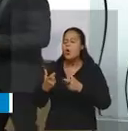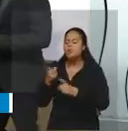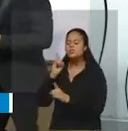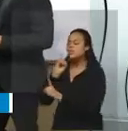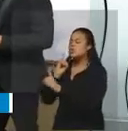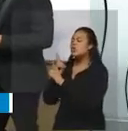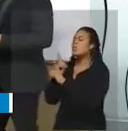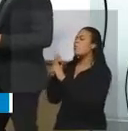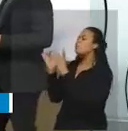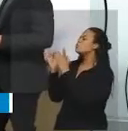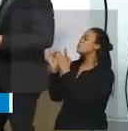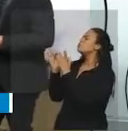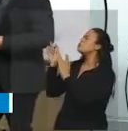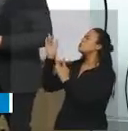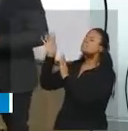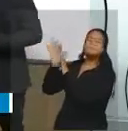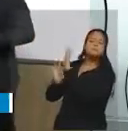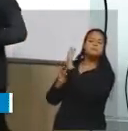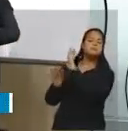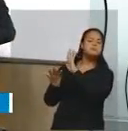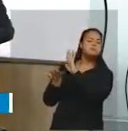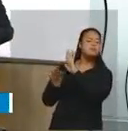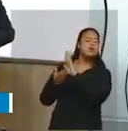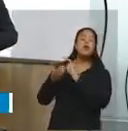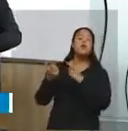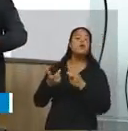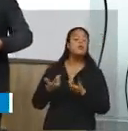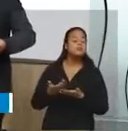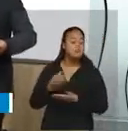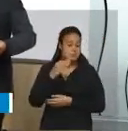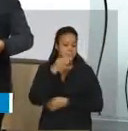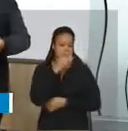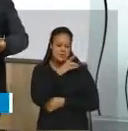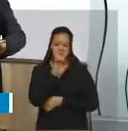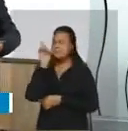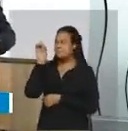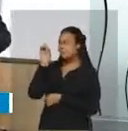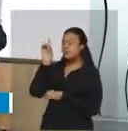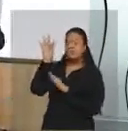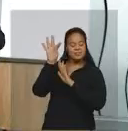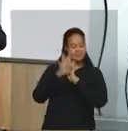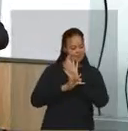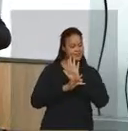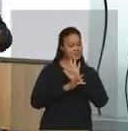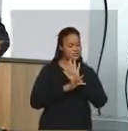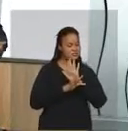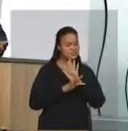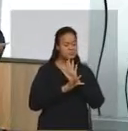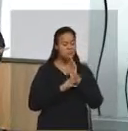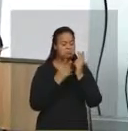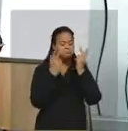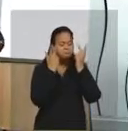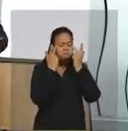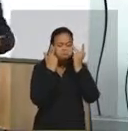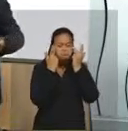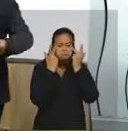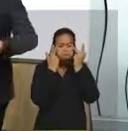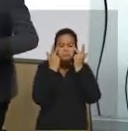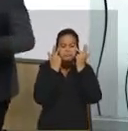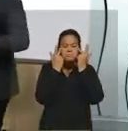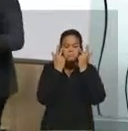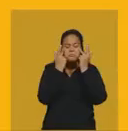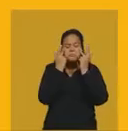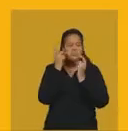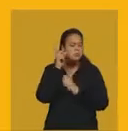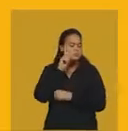encontrar esse tipo de texto? Percebam então bem esse tipo de texto. É um tipo de texto muito comum no nosso dia a dia.